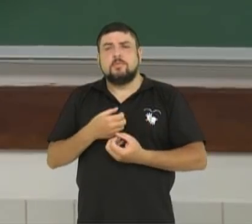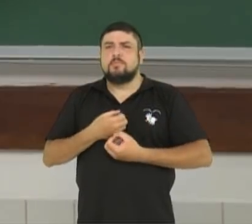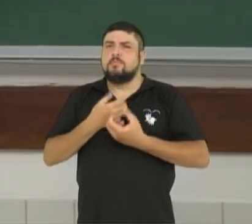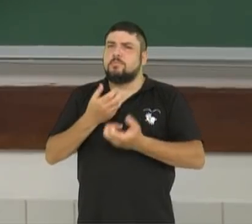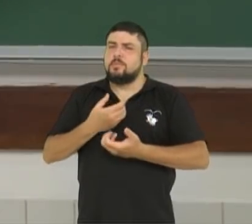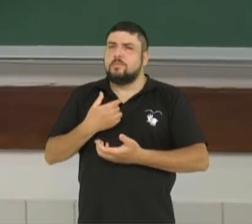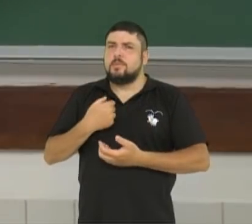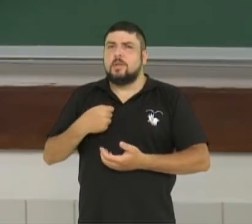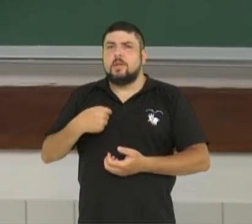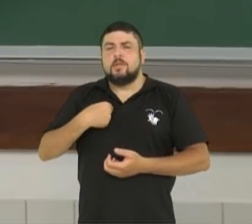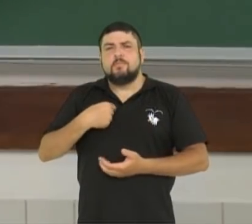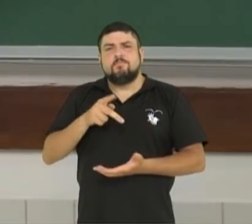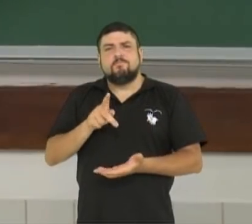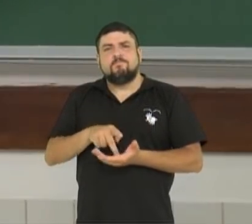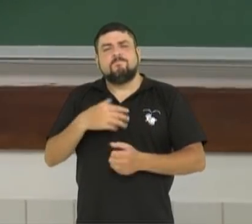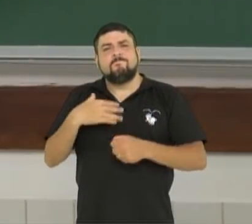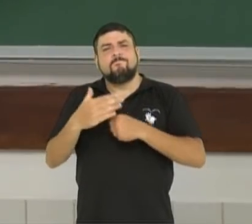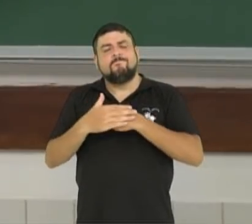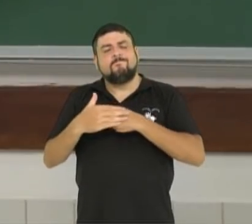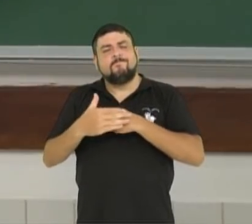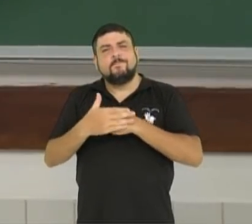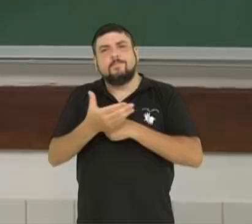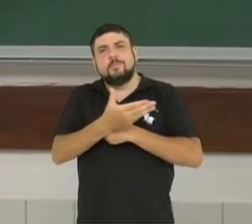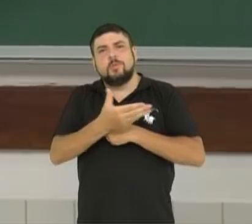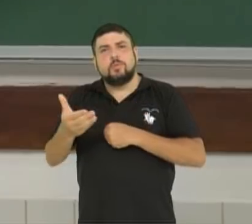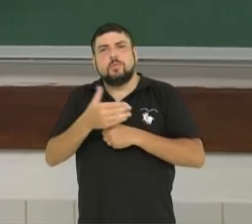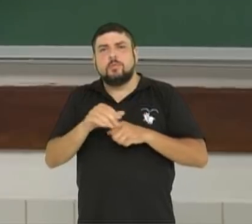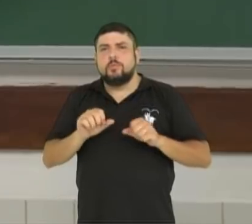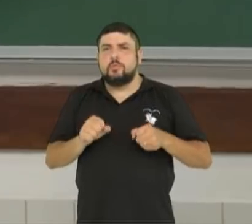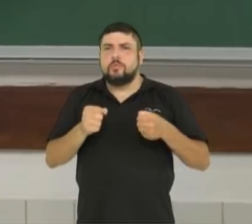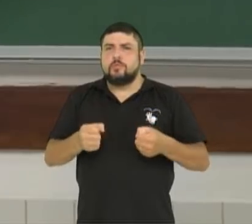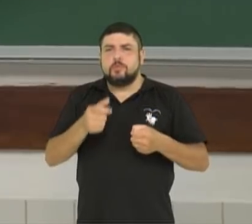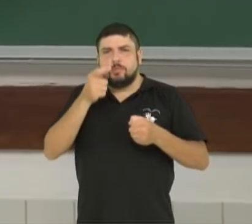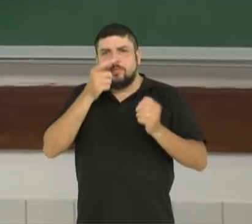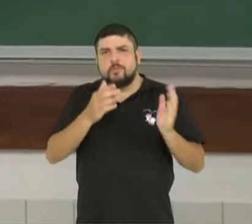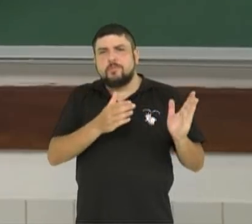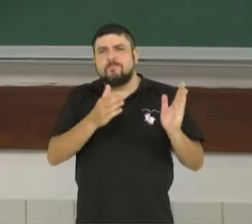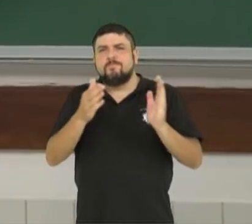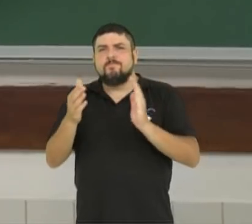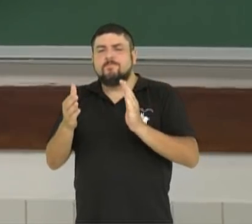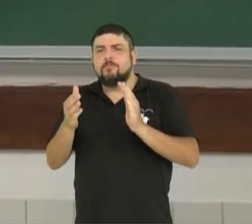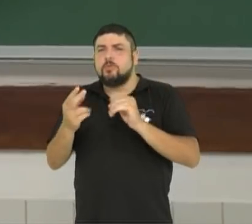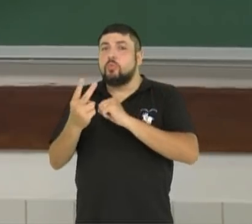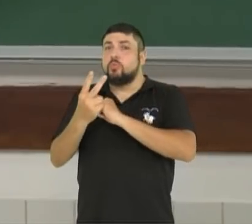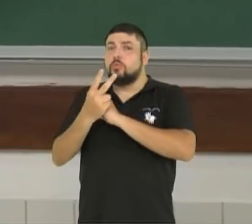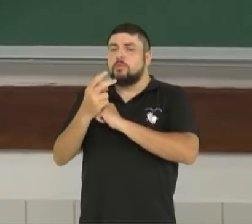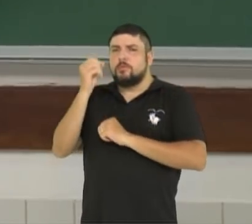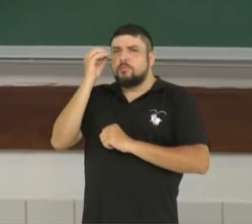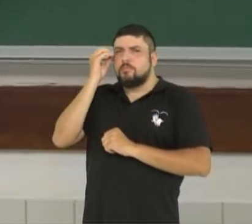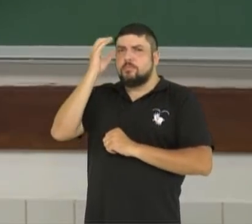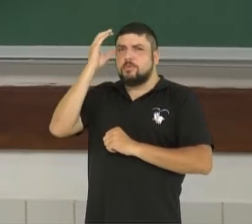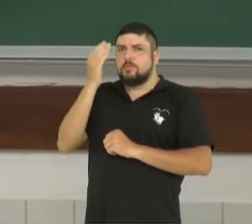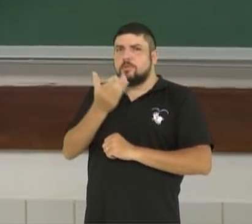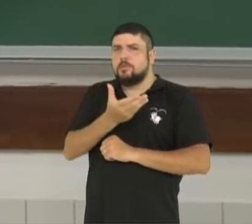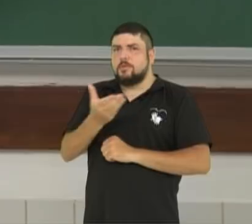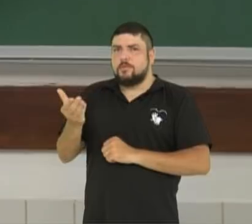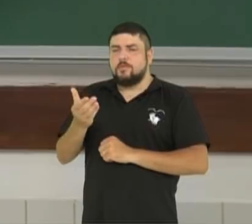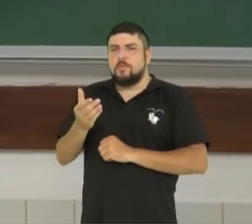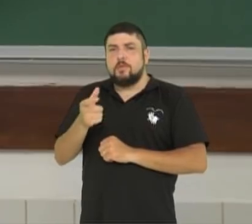tenho apreço e admiração por todos vocês, por estarem aí cuidando do intelecto de vocês, assistindo as videoaulas, fazendo